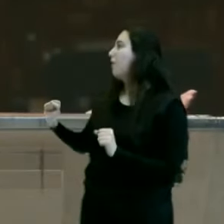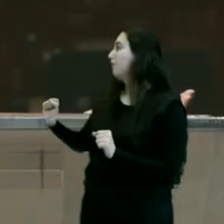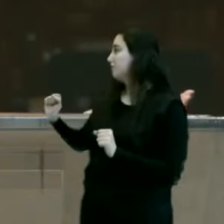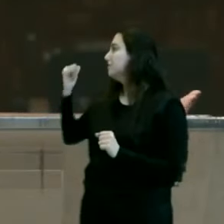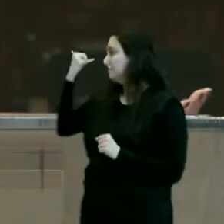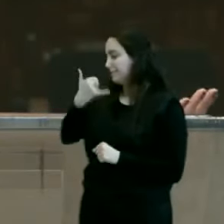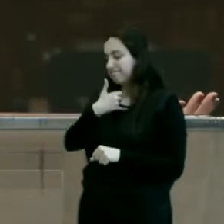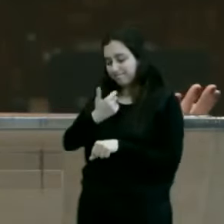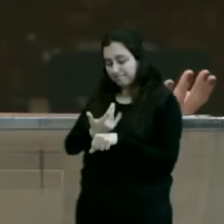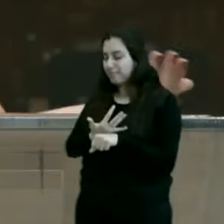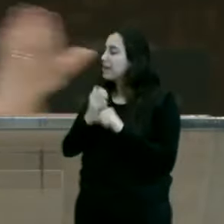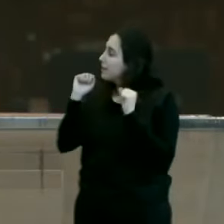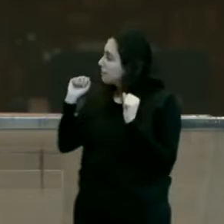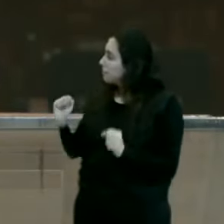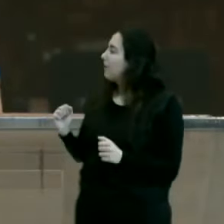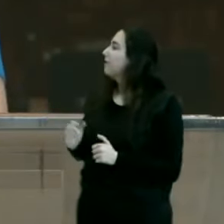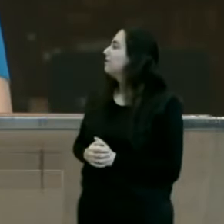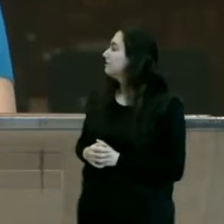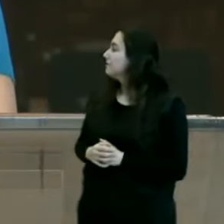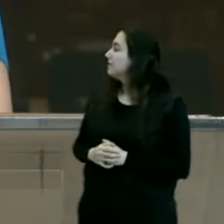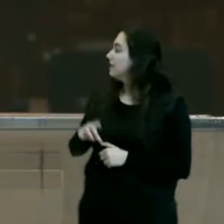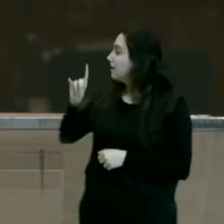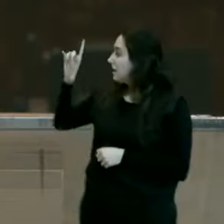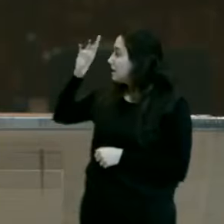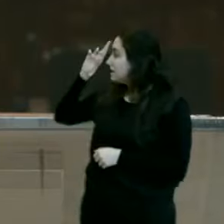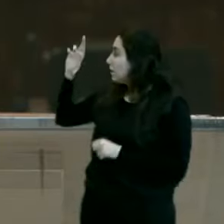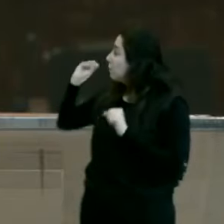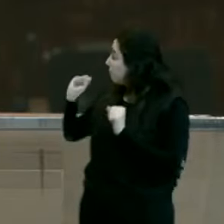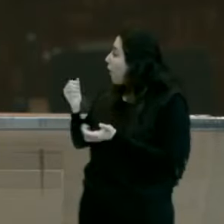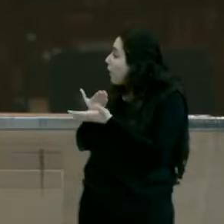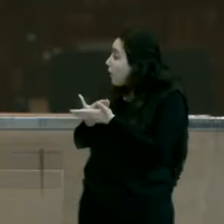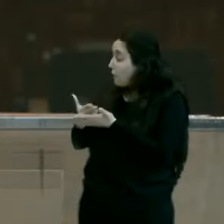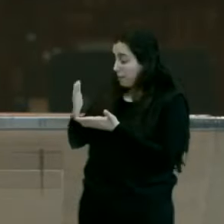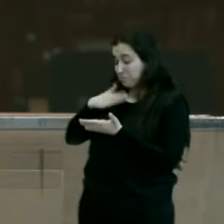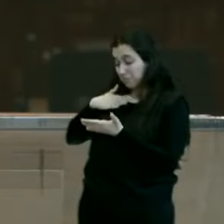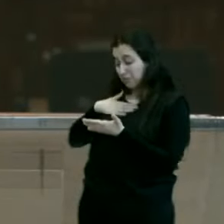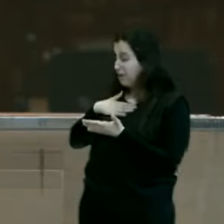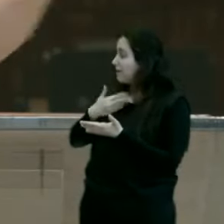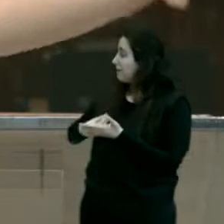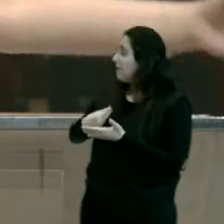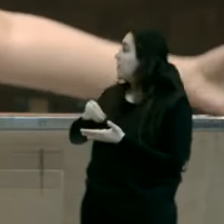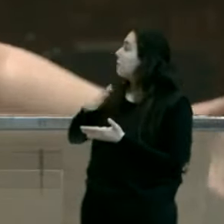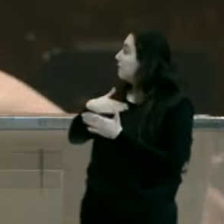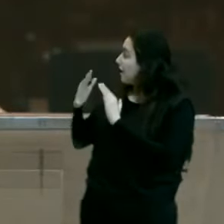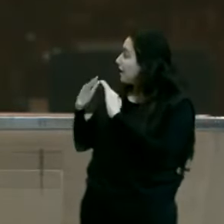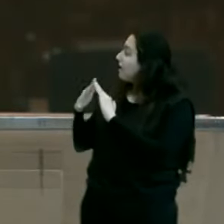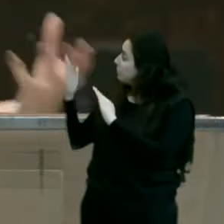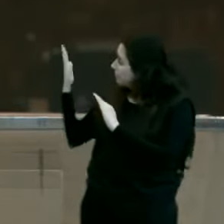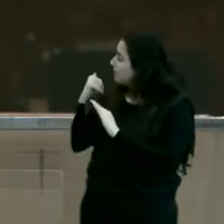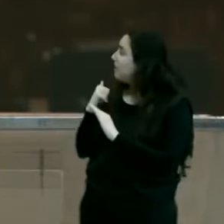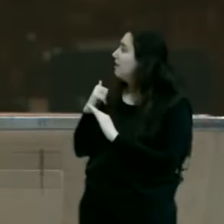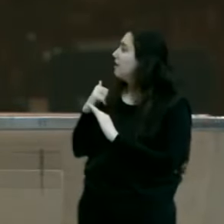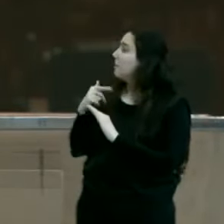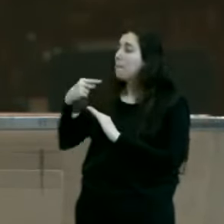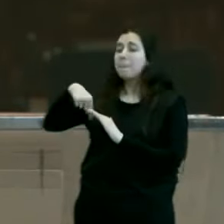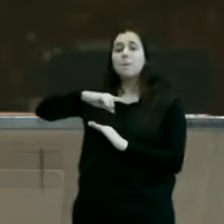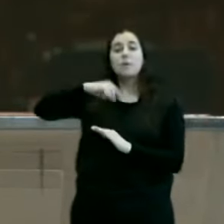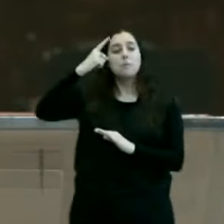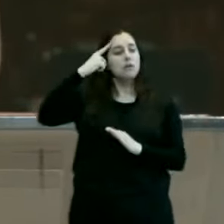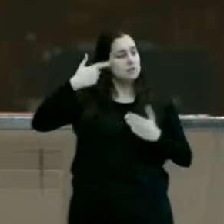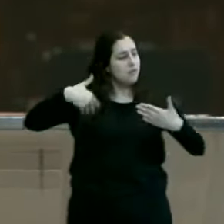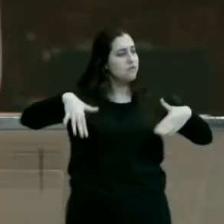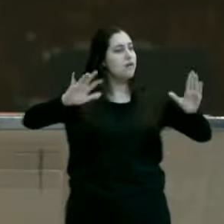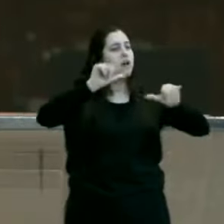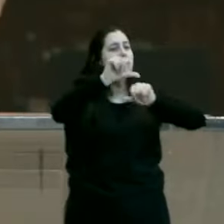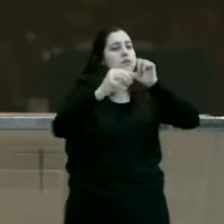vez mais. Ei, Senhor, começa comigo, começa na minha casa. Às vezes a gente fala: vamos transformar o mundo.